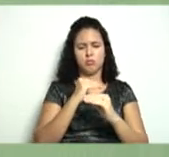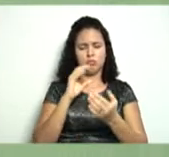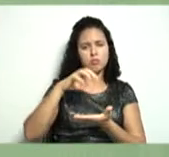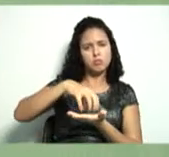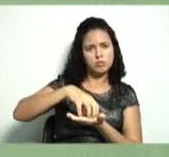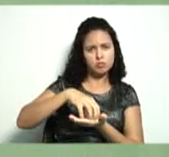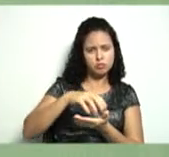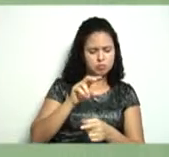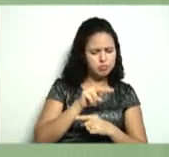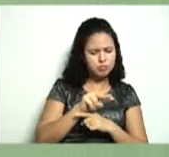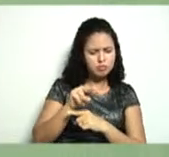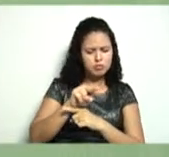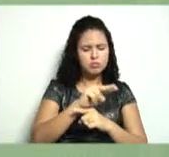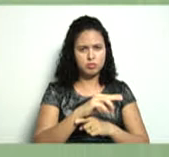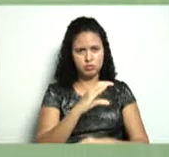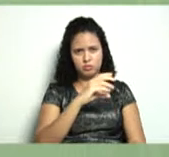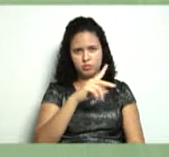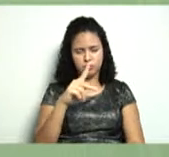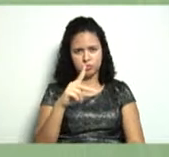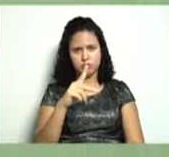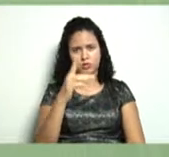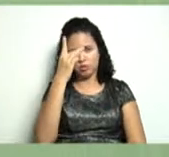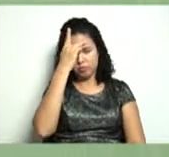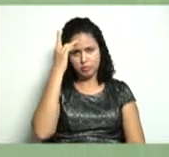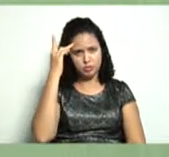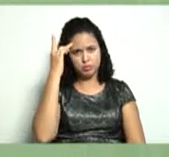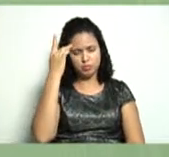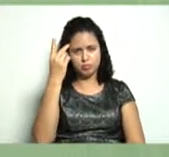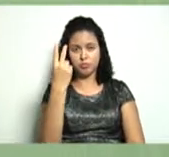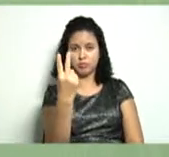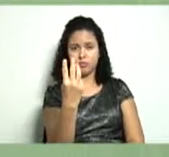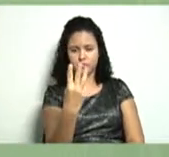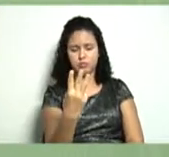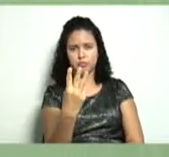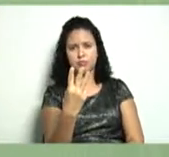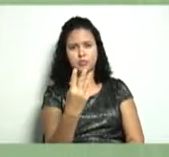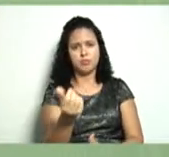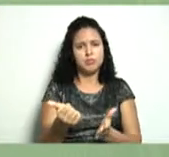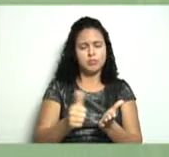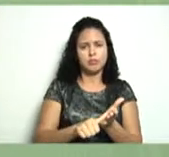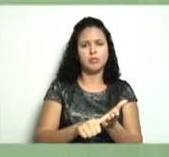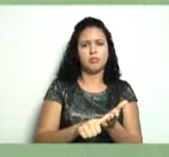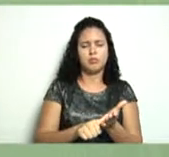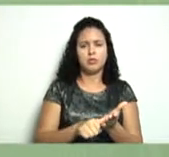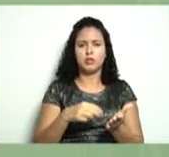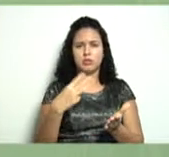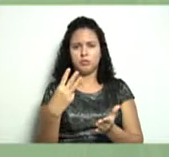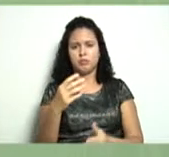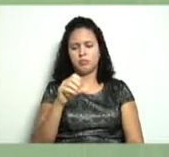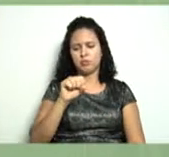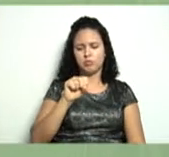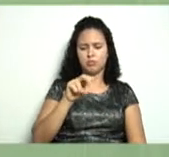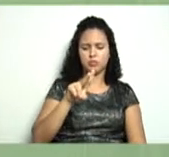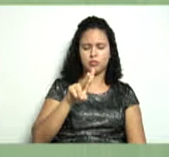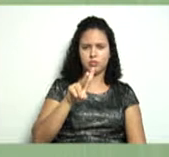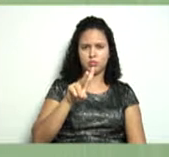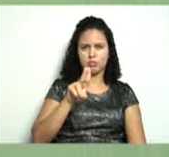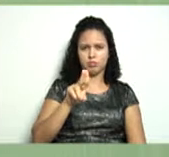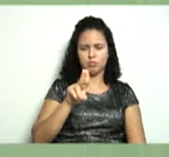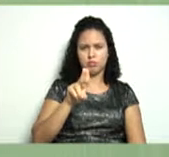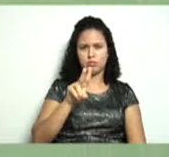da cooperativa, composto de 3 membros efetivos e 3 suplentes, escolhidos entre